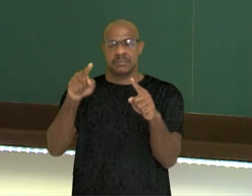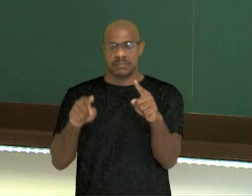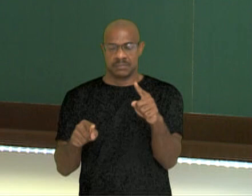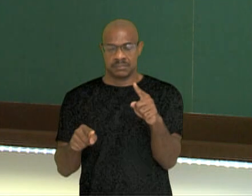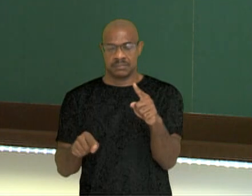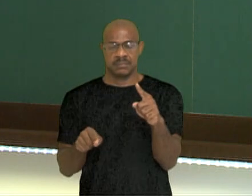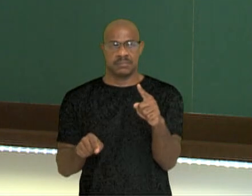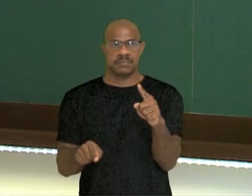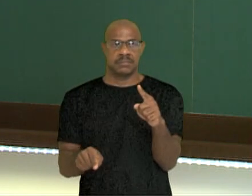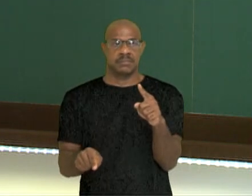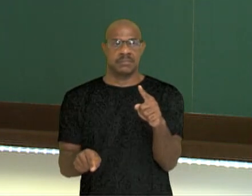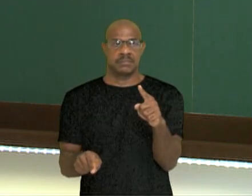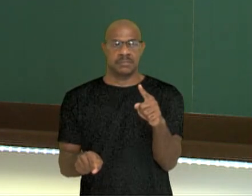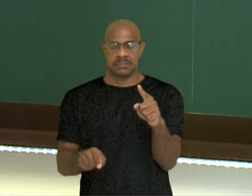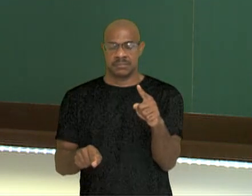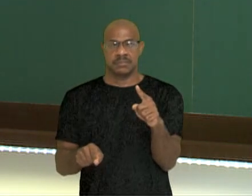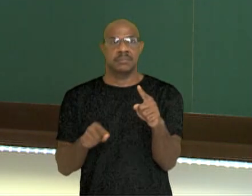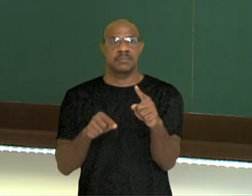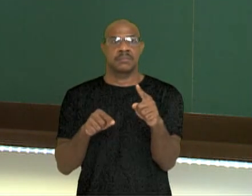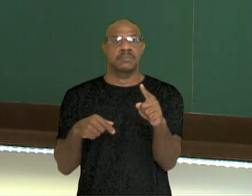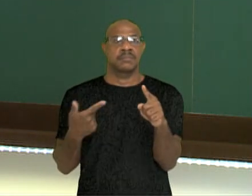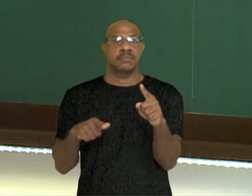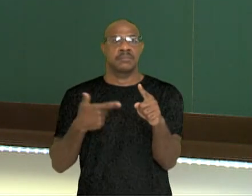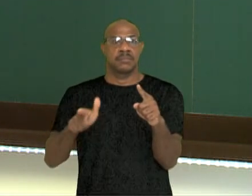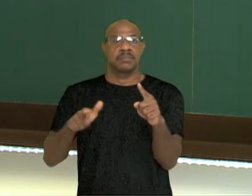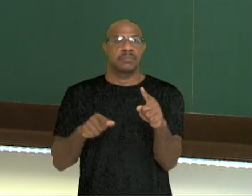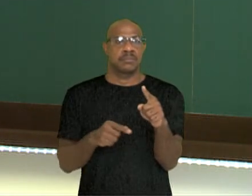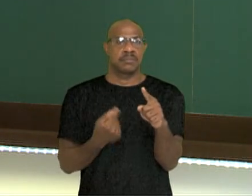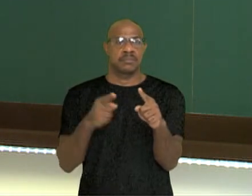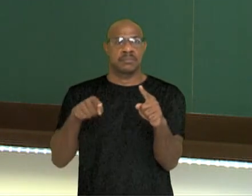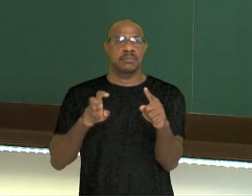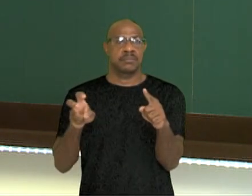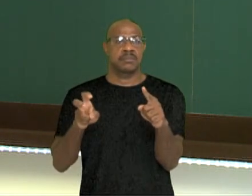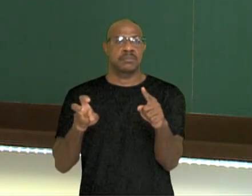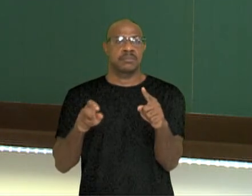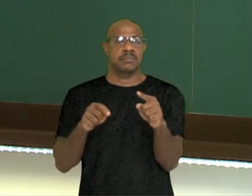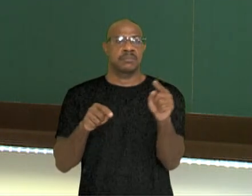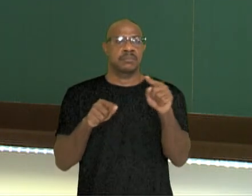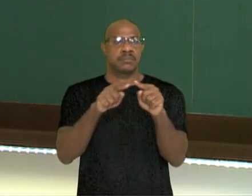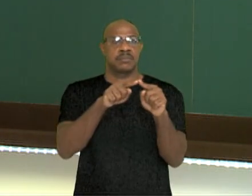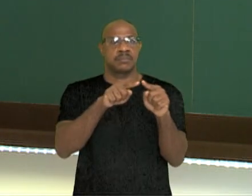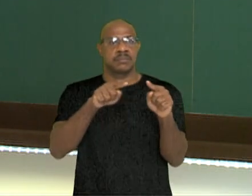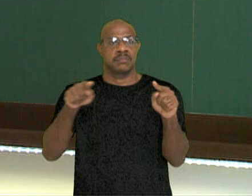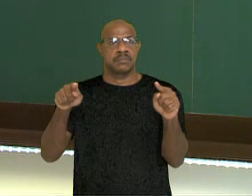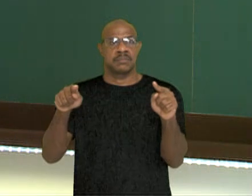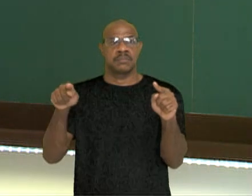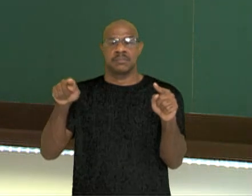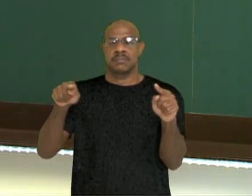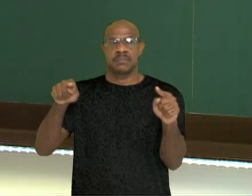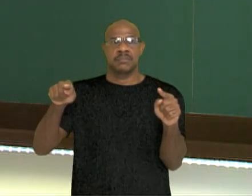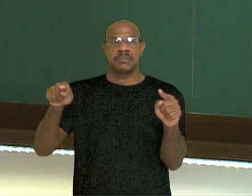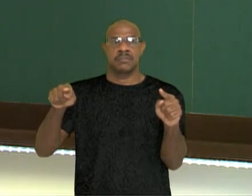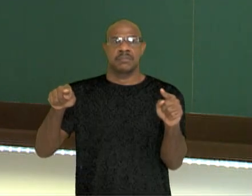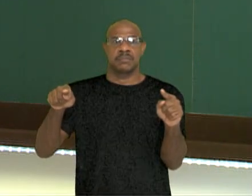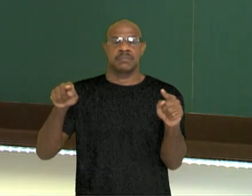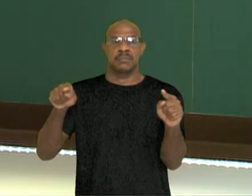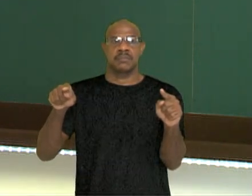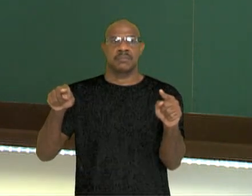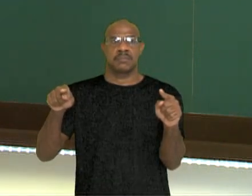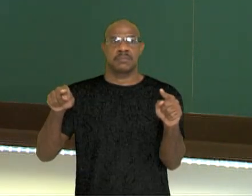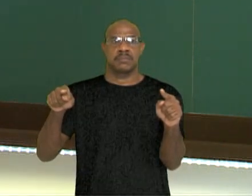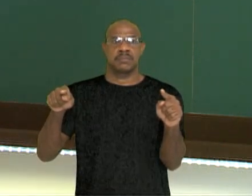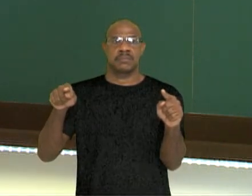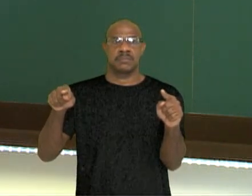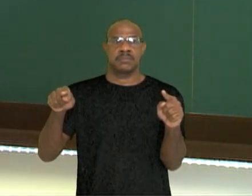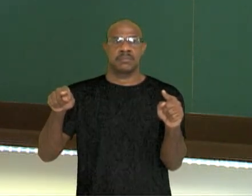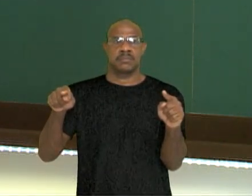desço, está exatamente aqui. Próximo ponto, 1,5 e 0. Então eu venho até a direção do 1,5 e não subo e nem